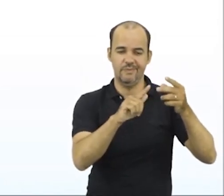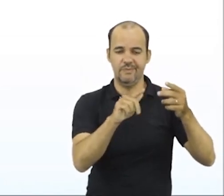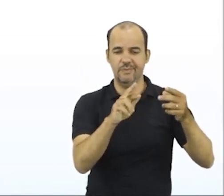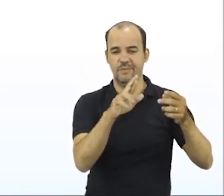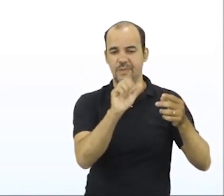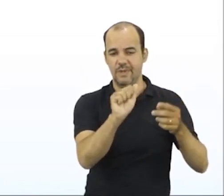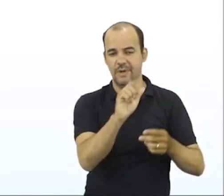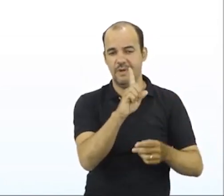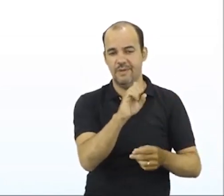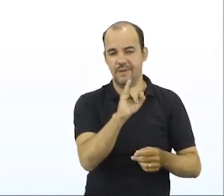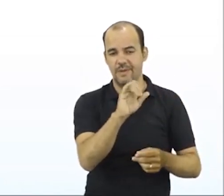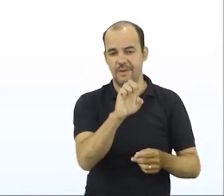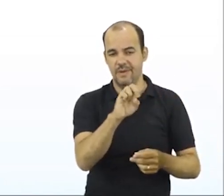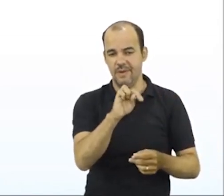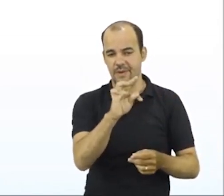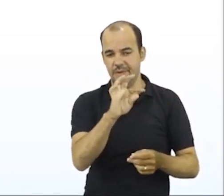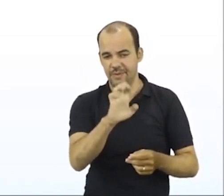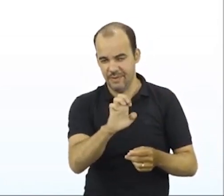concentração.